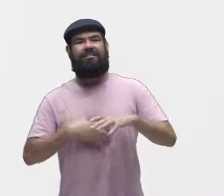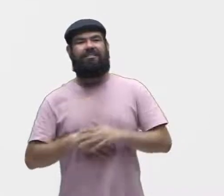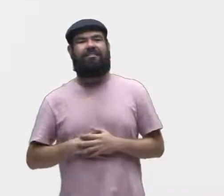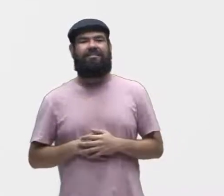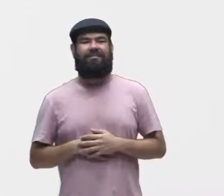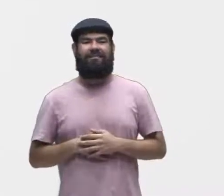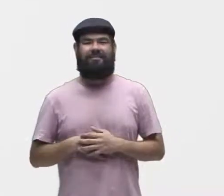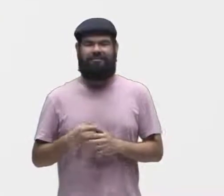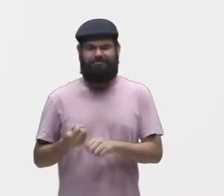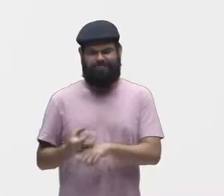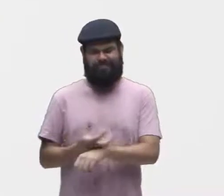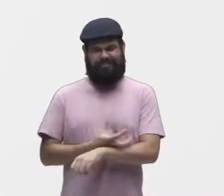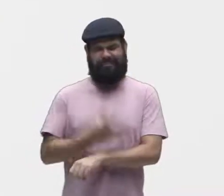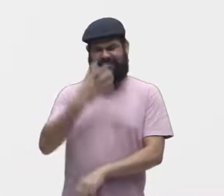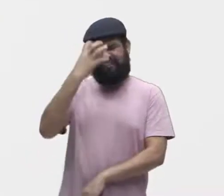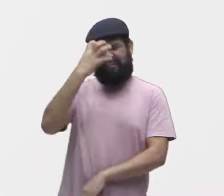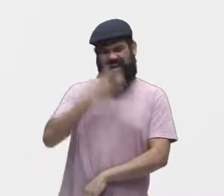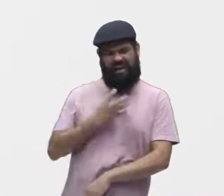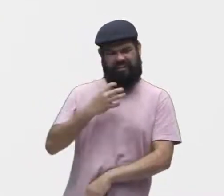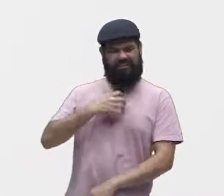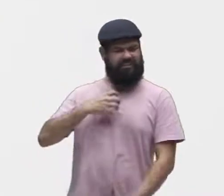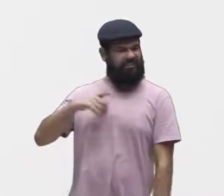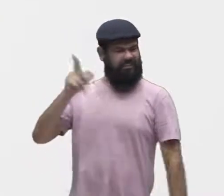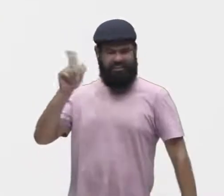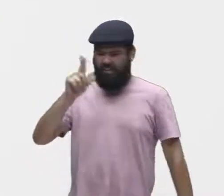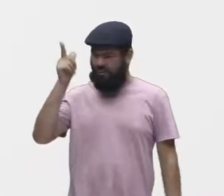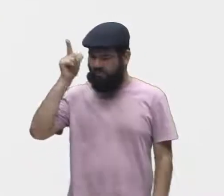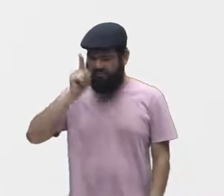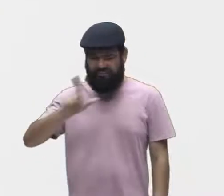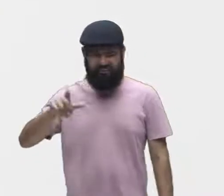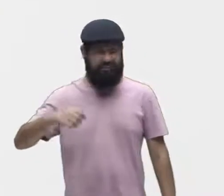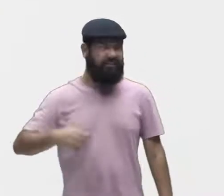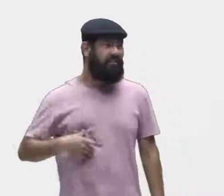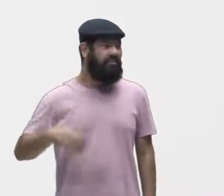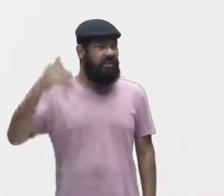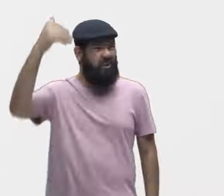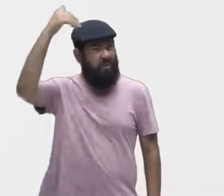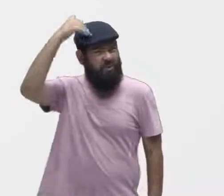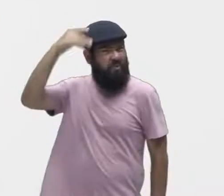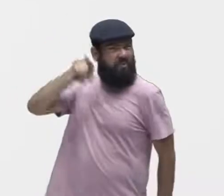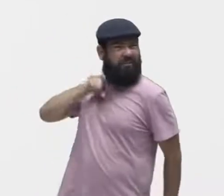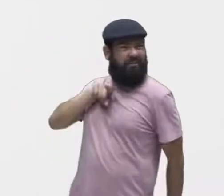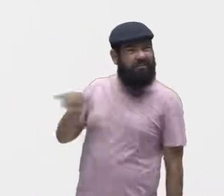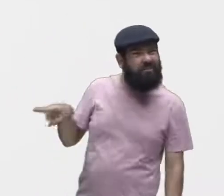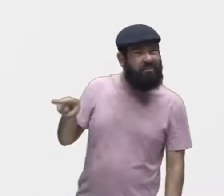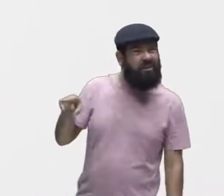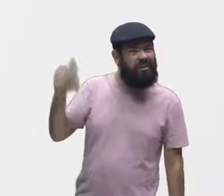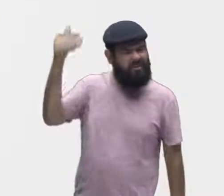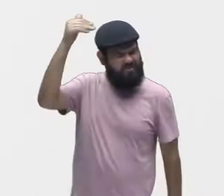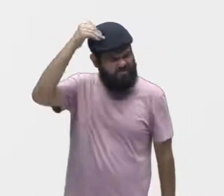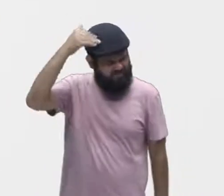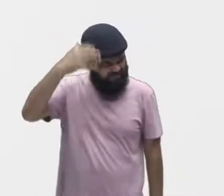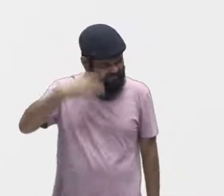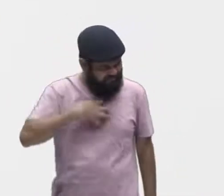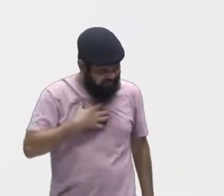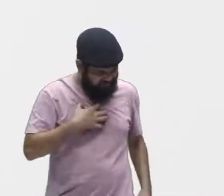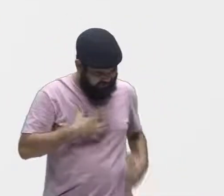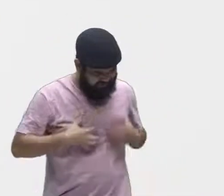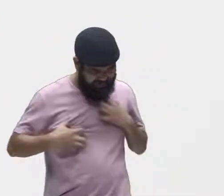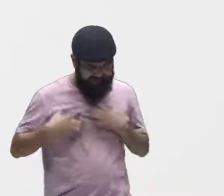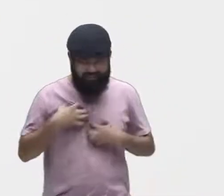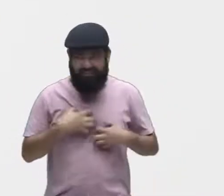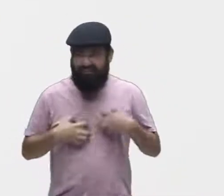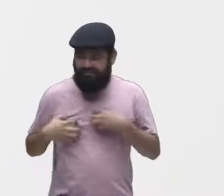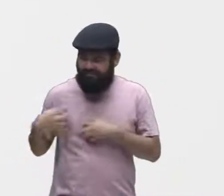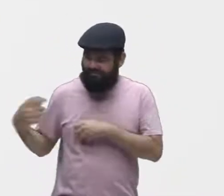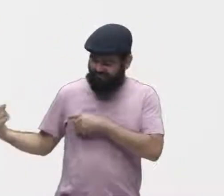né? De raiva, de derrota, não conseguir, às vezes culpa o outro por estar sentindo aquela emoção. Que alguém fez